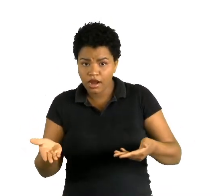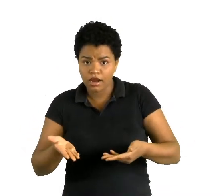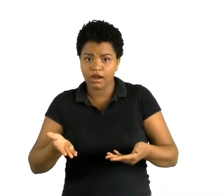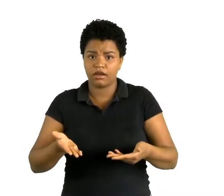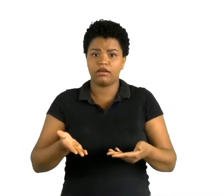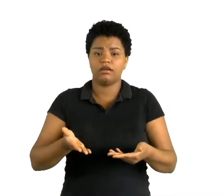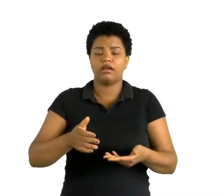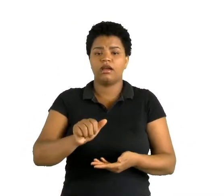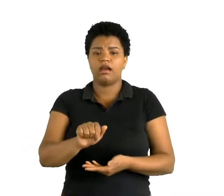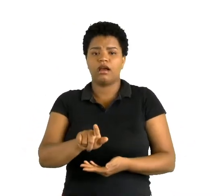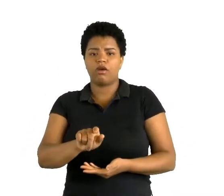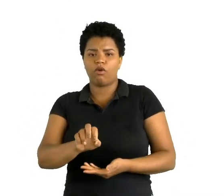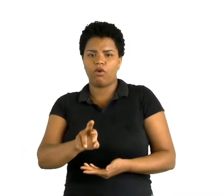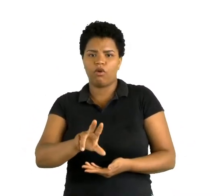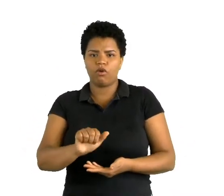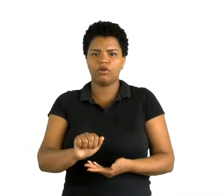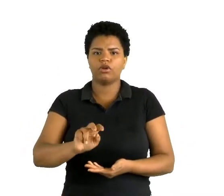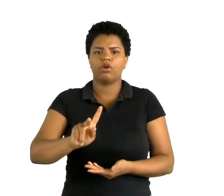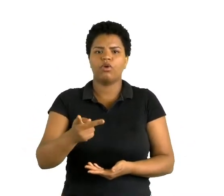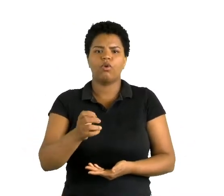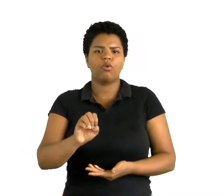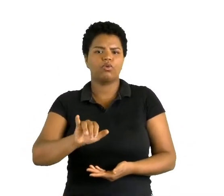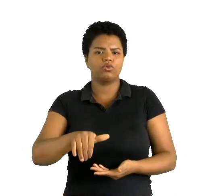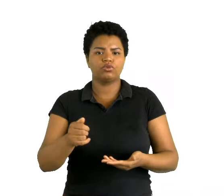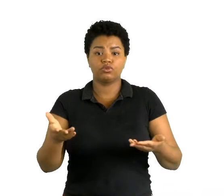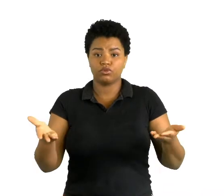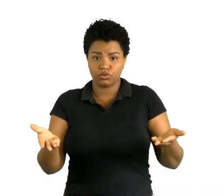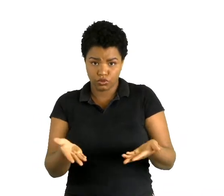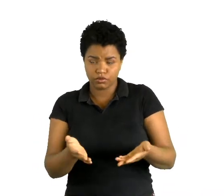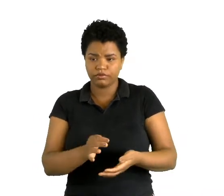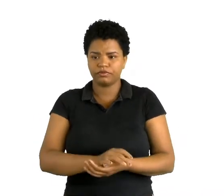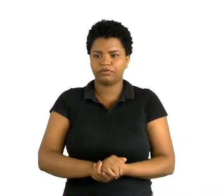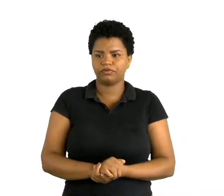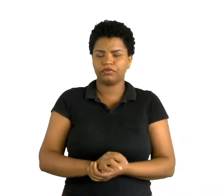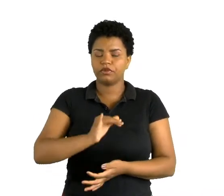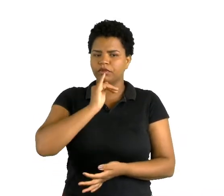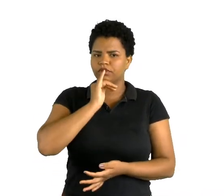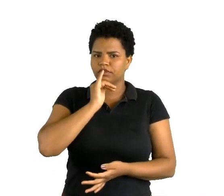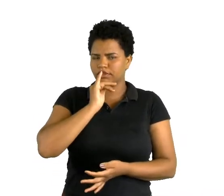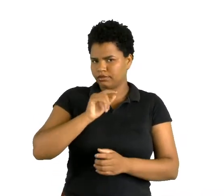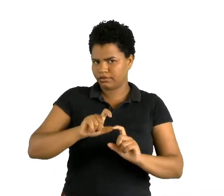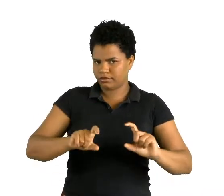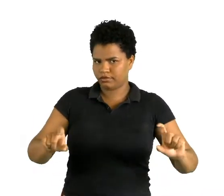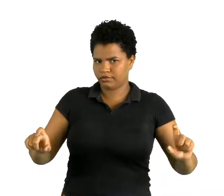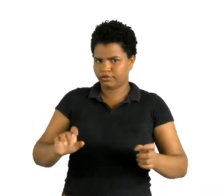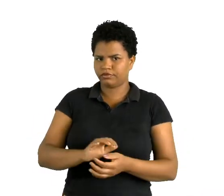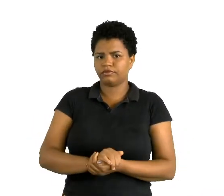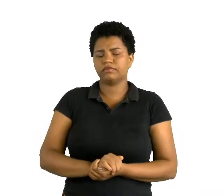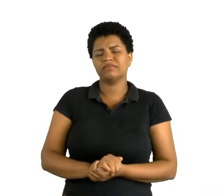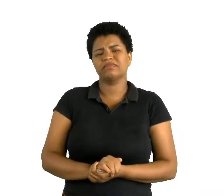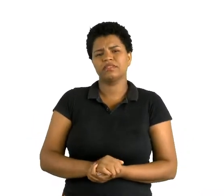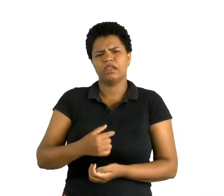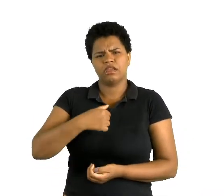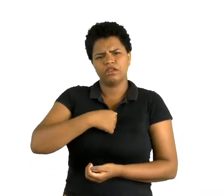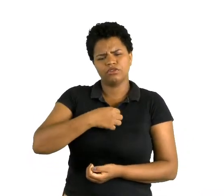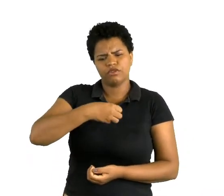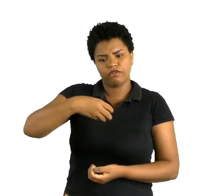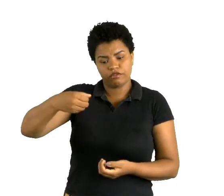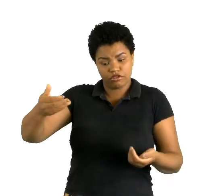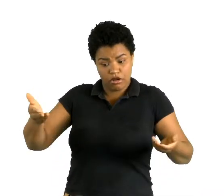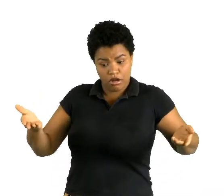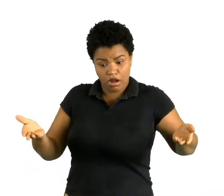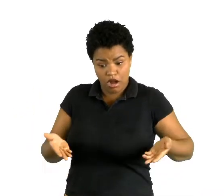hoje. Então, por exemplo, quando eu digo para vocês I am traveling now, eu estou viajando agora, é algo que